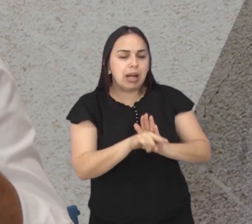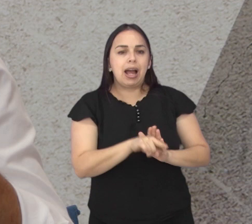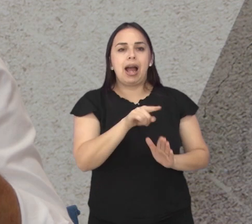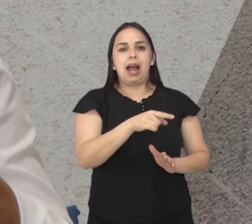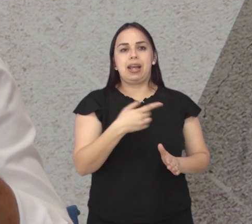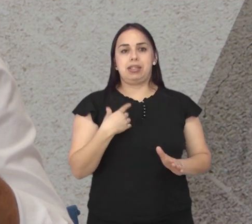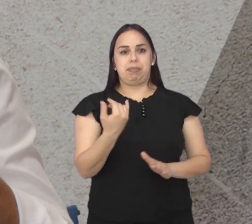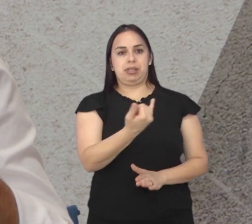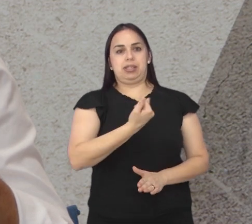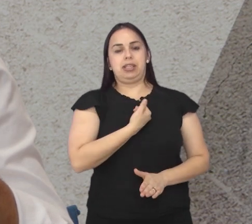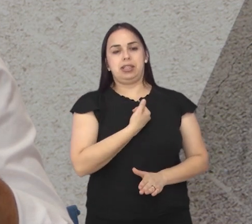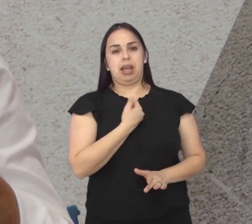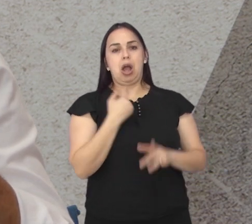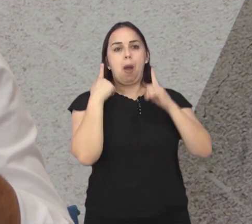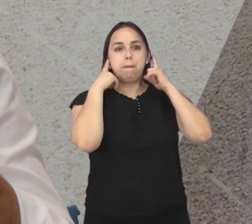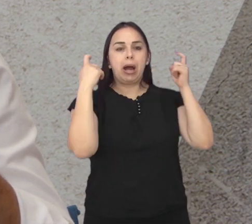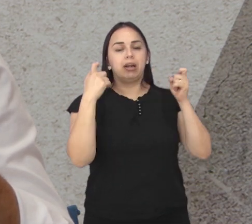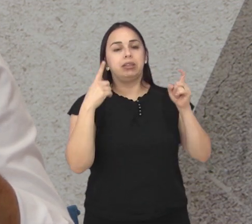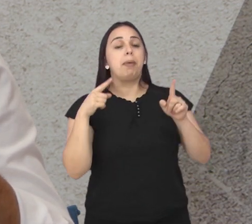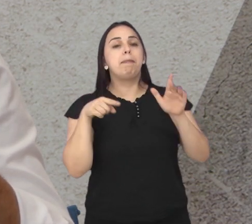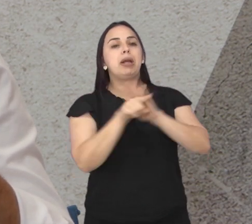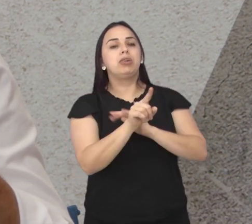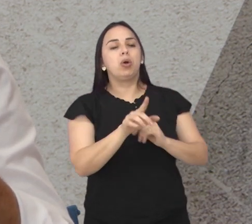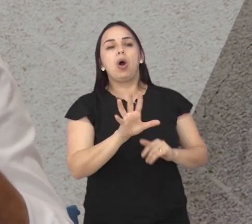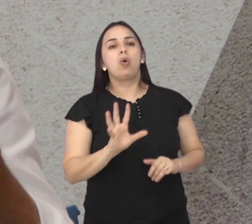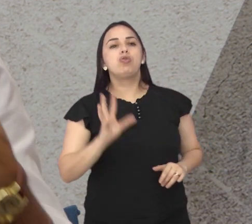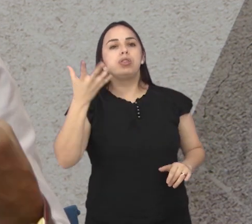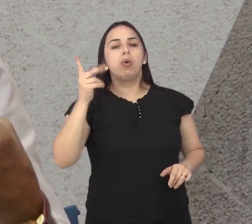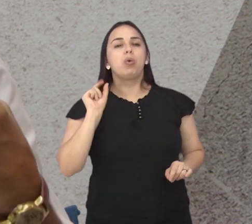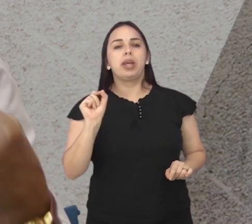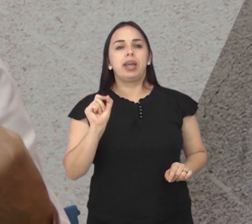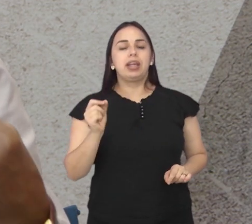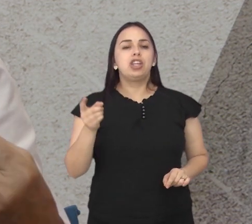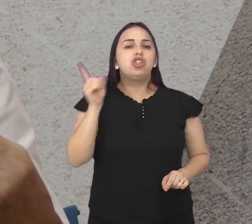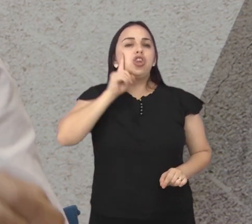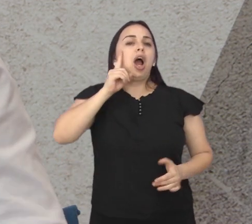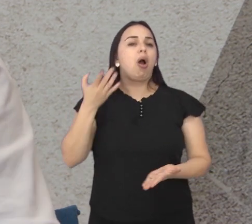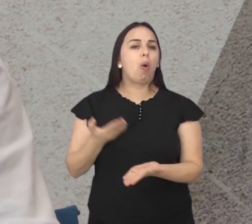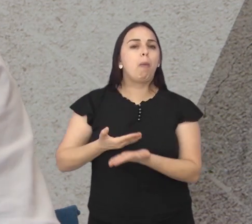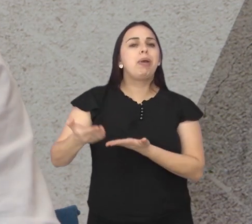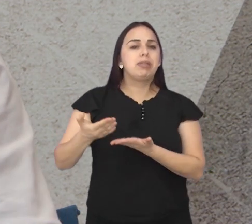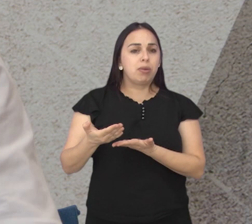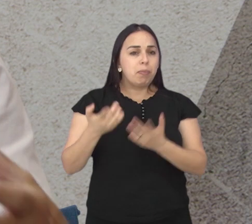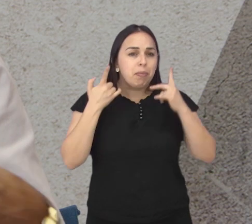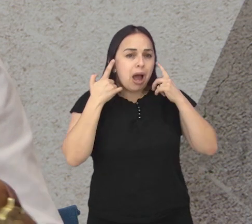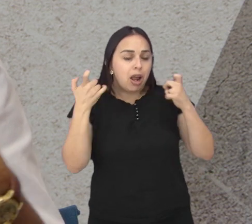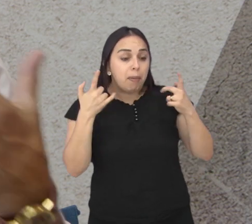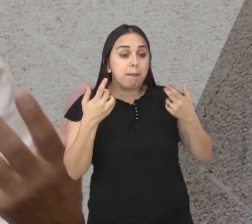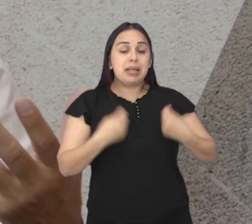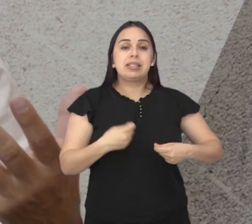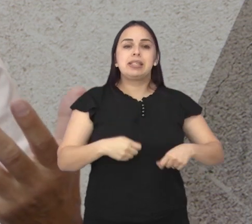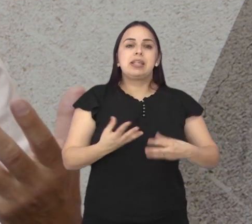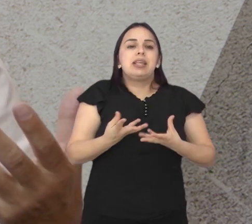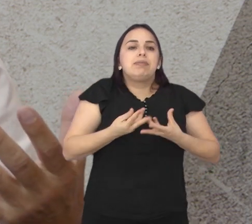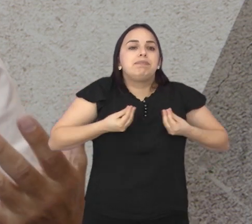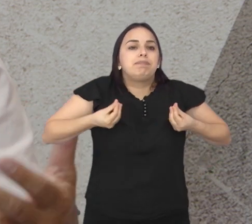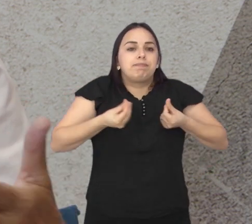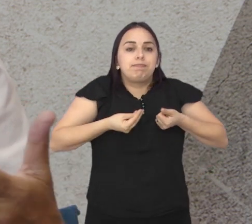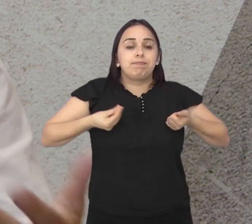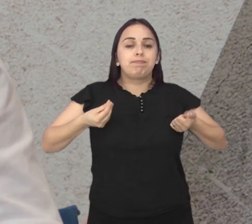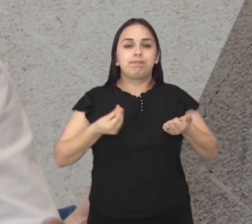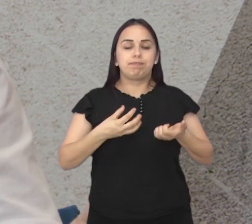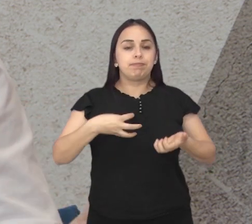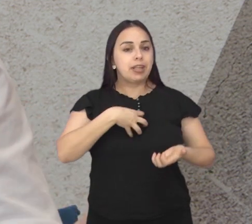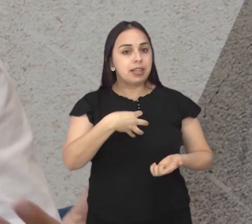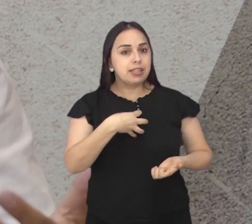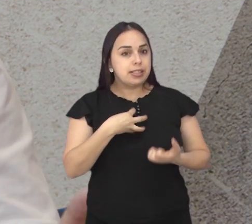está com barulho na suspensão, eu preciso perguntar para você o que aconteceu, quando começou esse barulho. Então, um pouco de sensibilidade, né? A